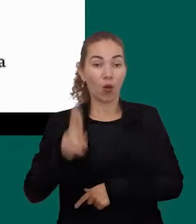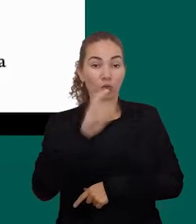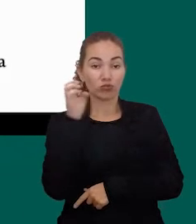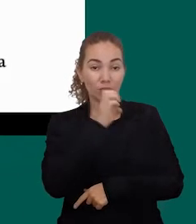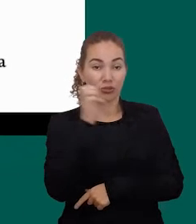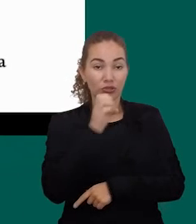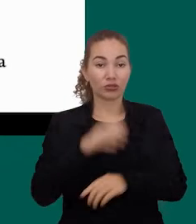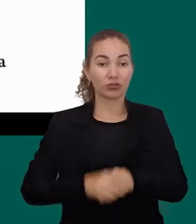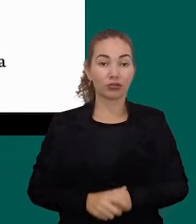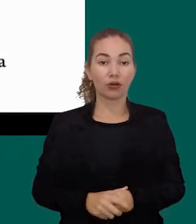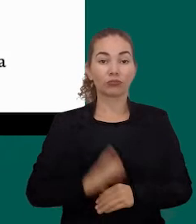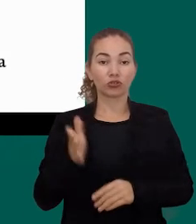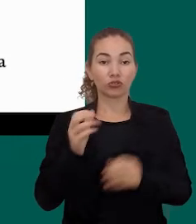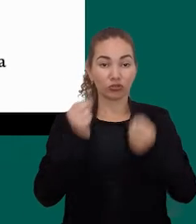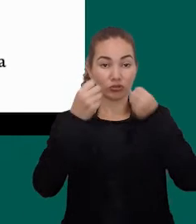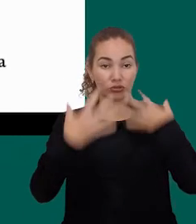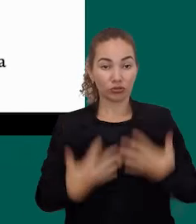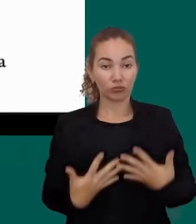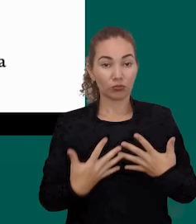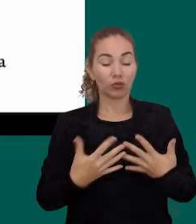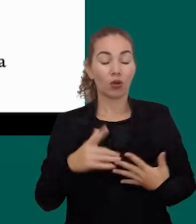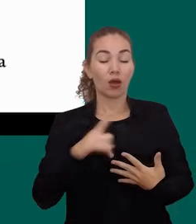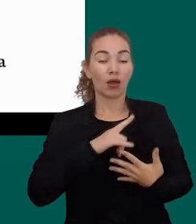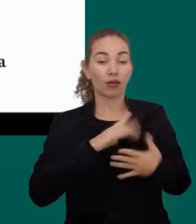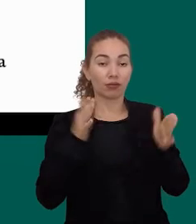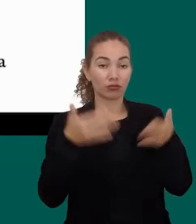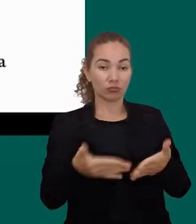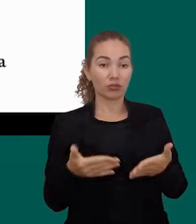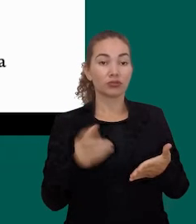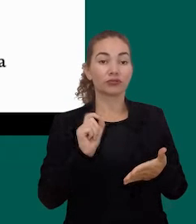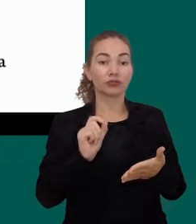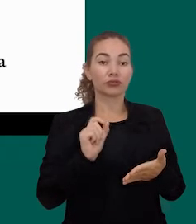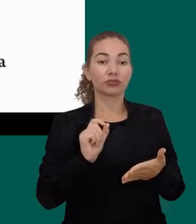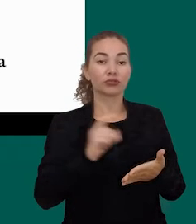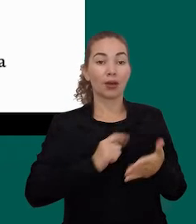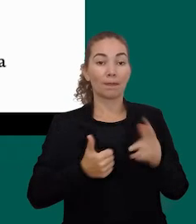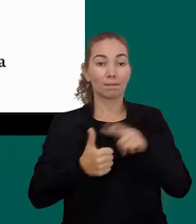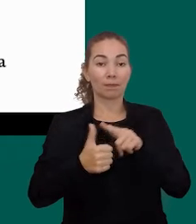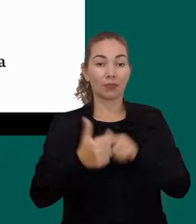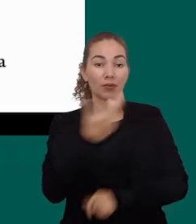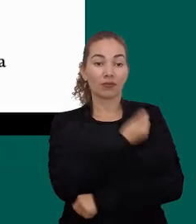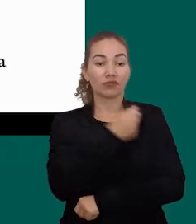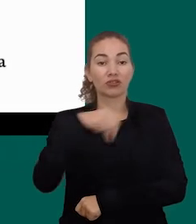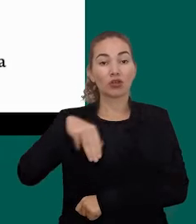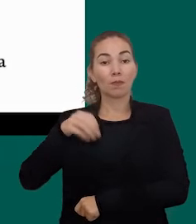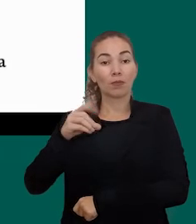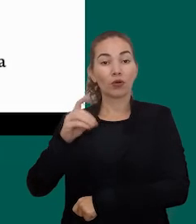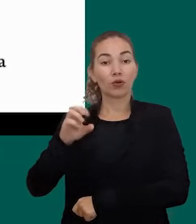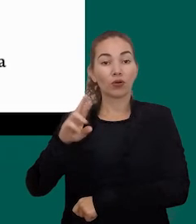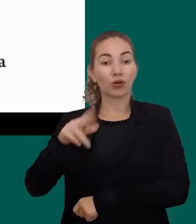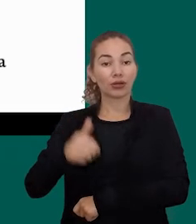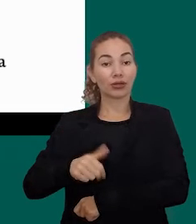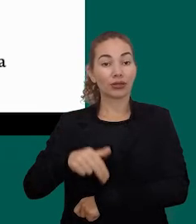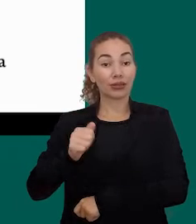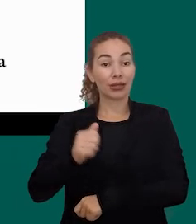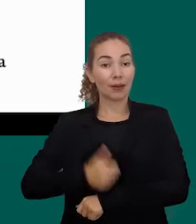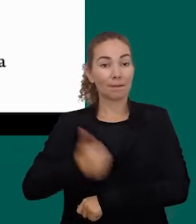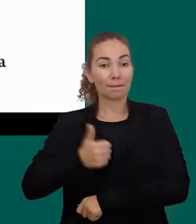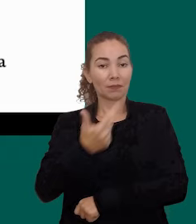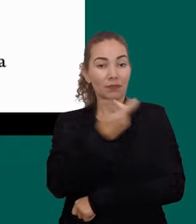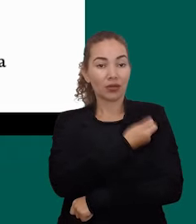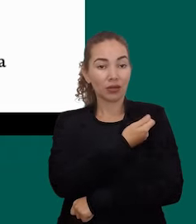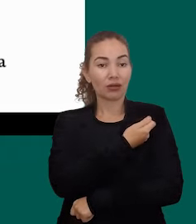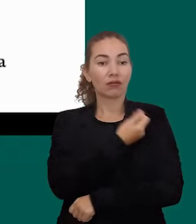a gente já explicou, né, e de estudos. E aí eu vou falar especificamente sobre elas. A primeira delas é a vacina Moderna, né, como eu falei, foi a primeira a ser testada, uma das